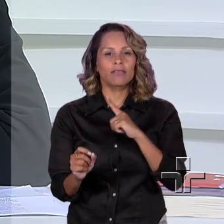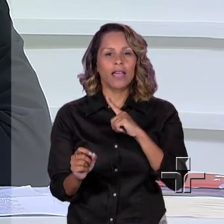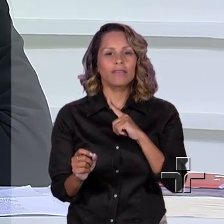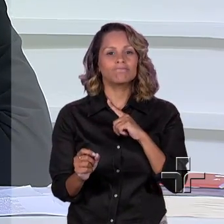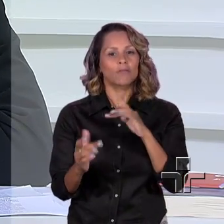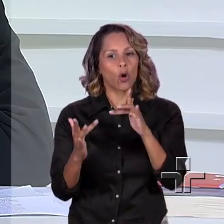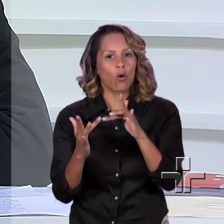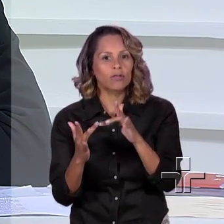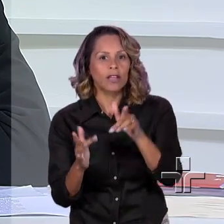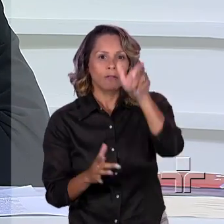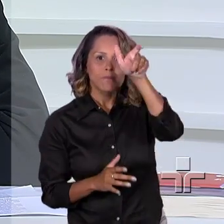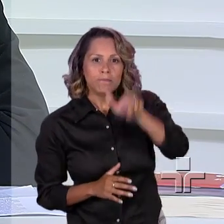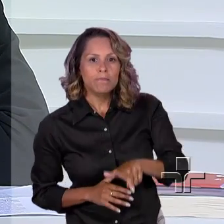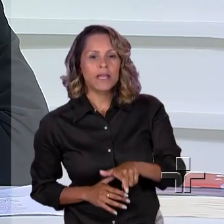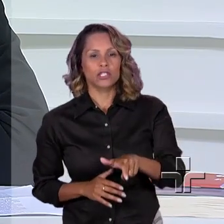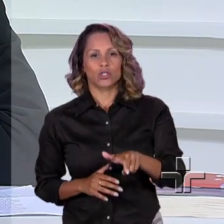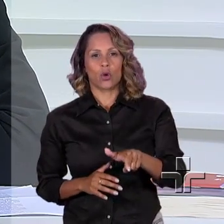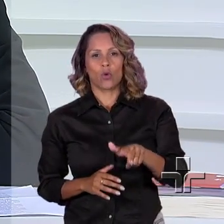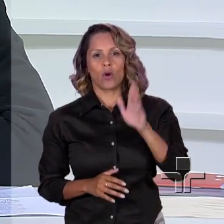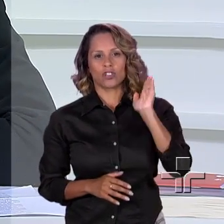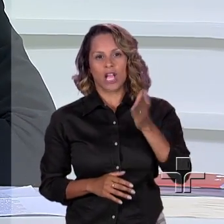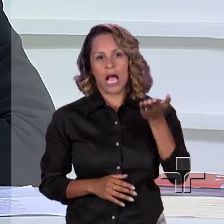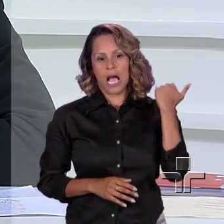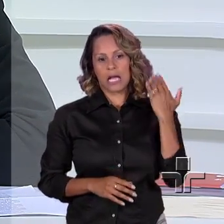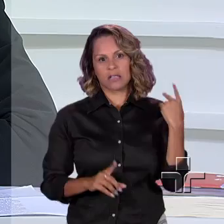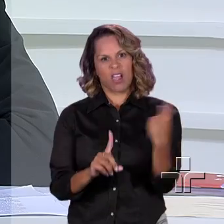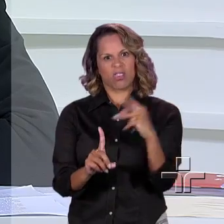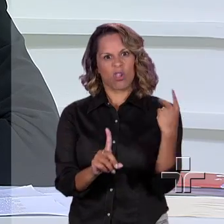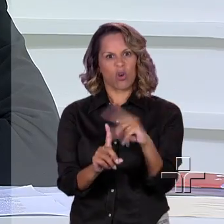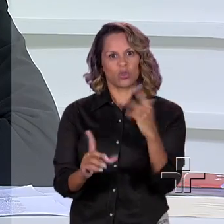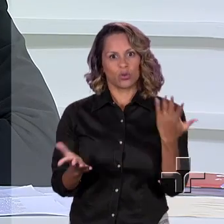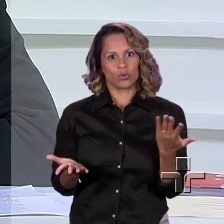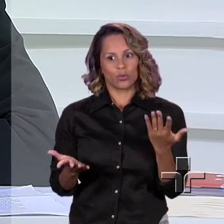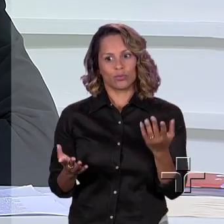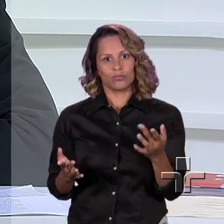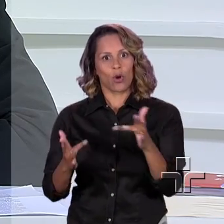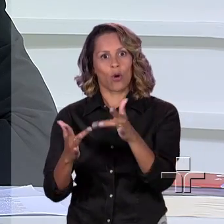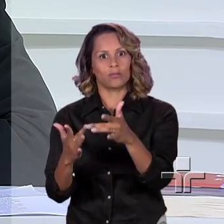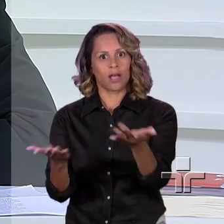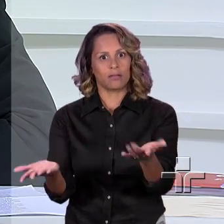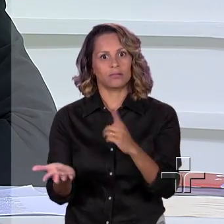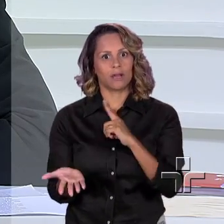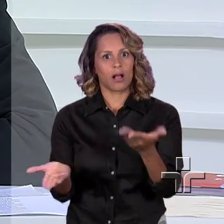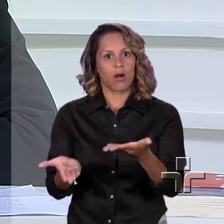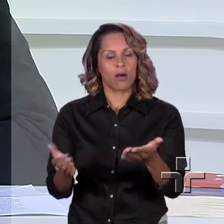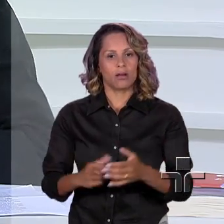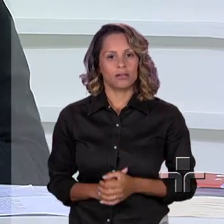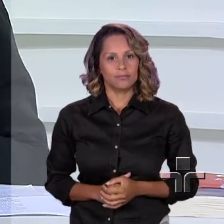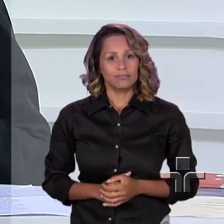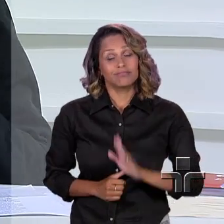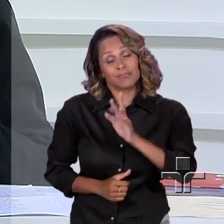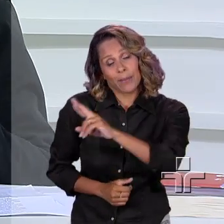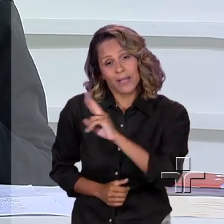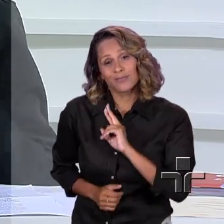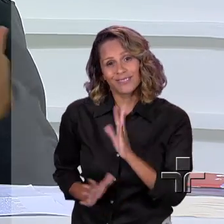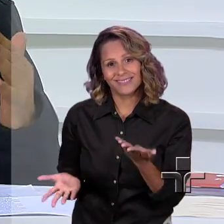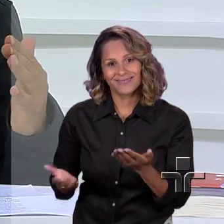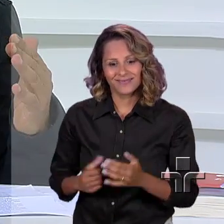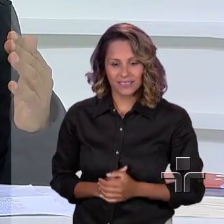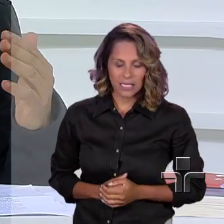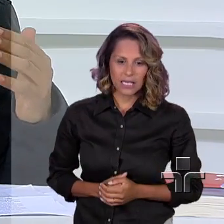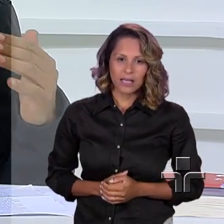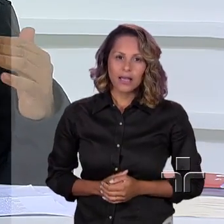denunciada, citada em casos de tortura. Já respondeu. A pergunta que eu queria fazer é a seguinte, uma pesquisa minha